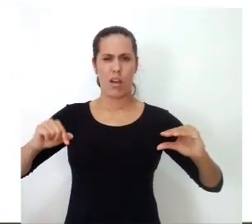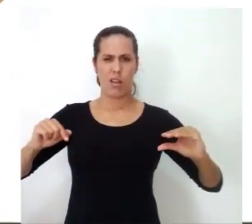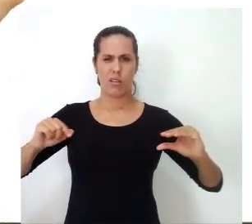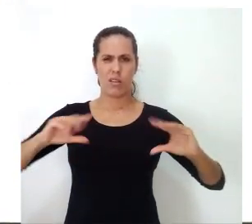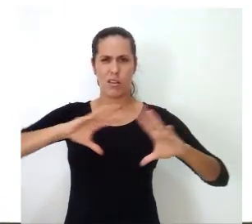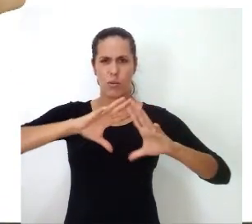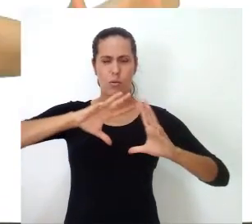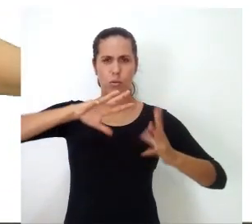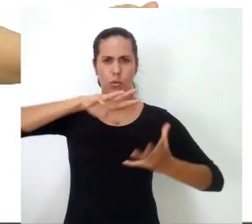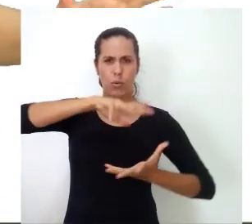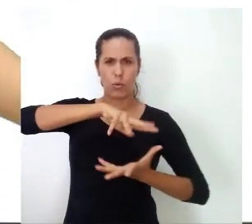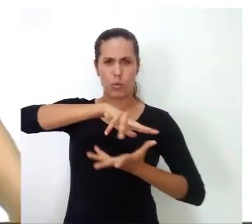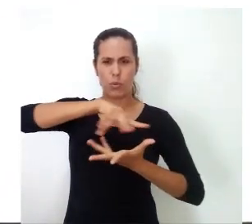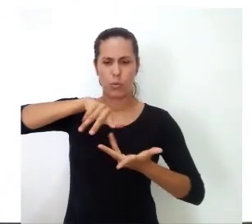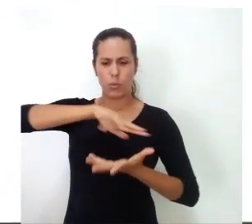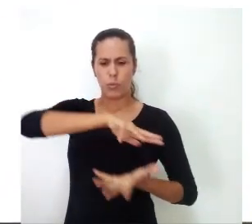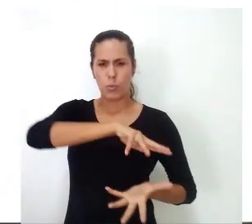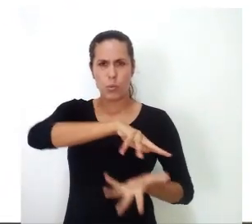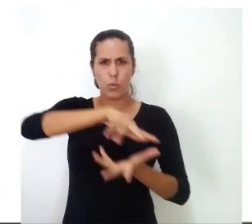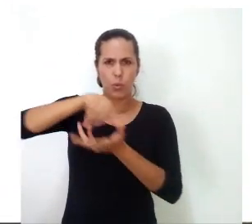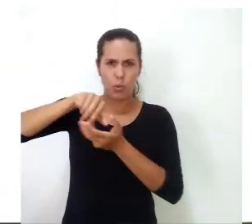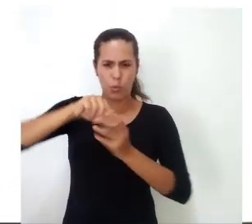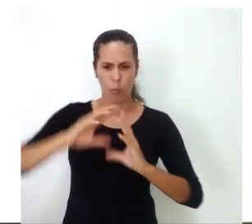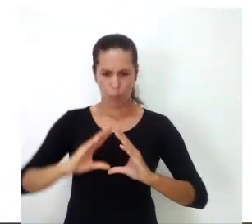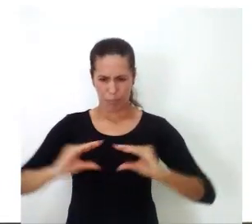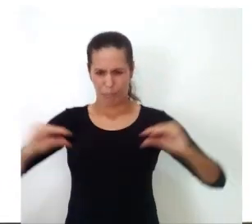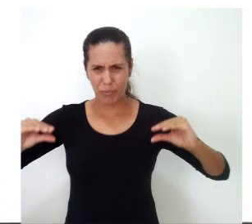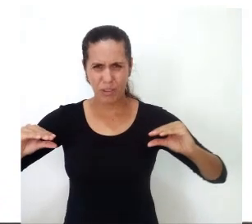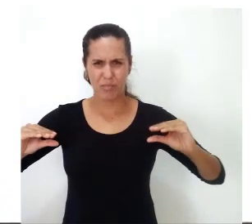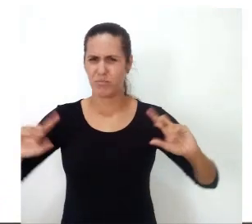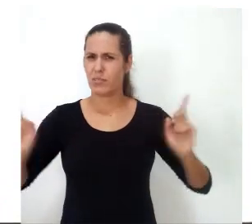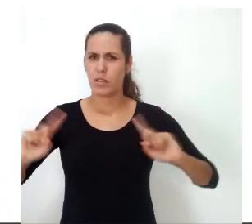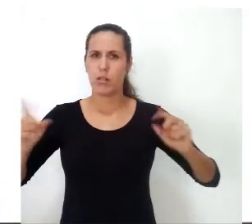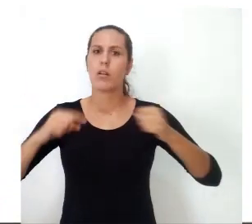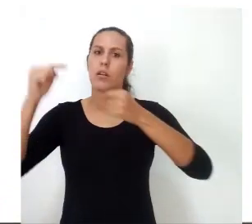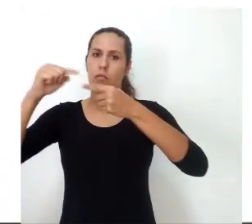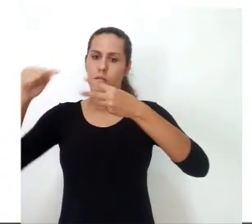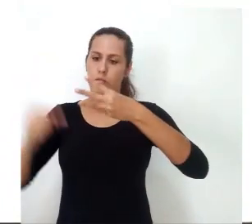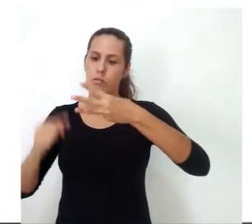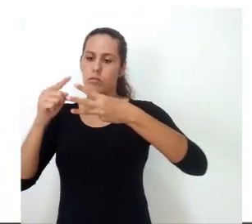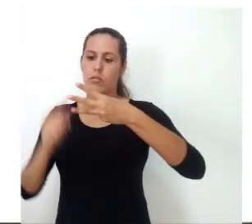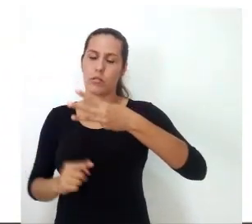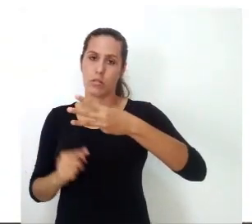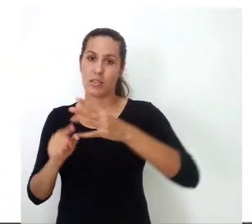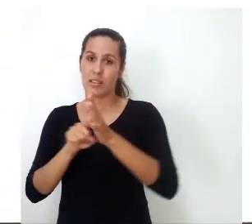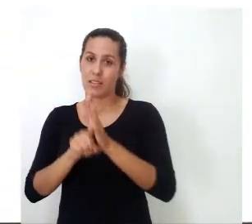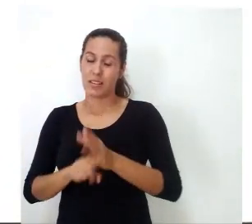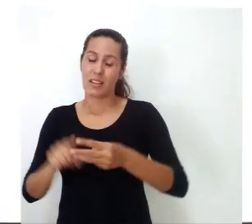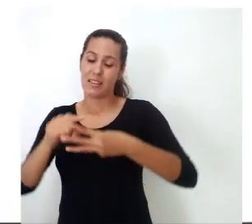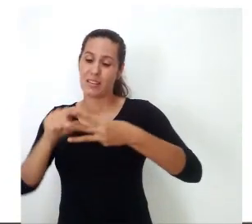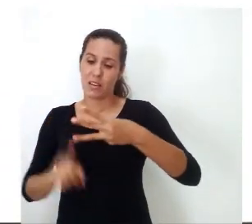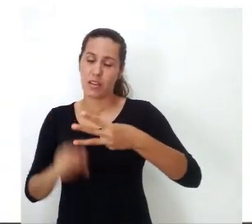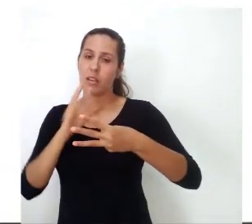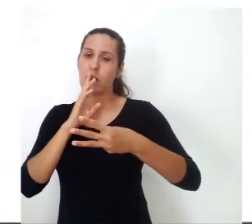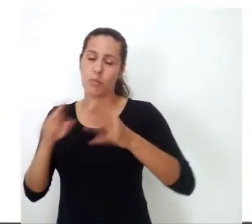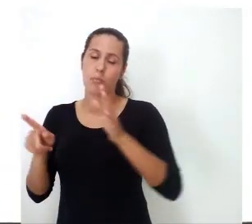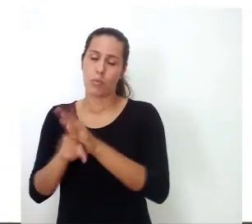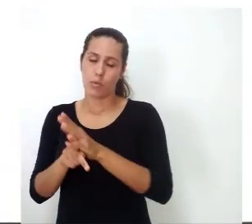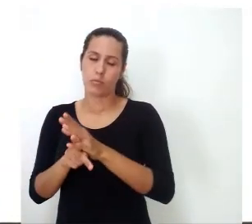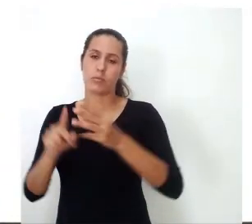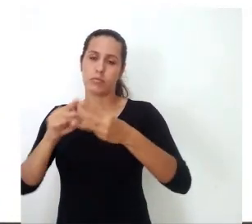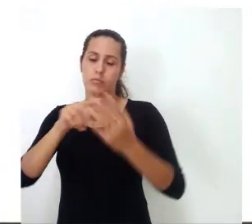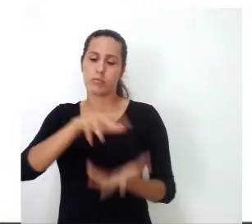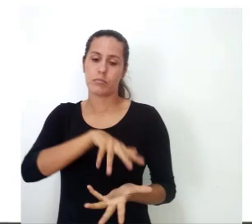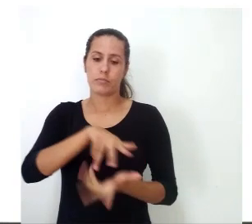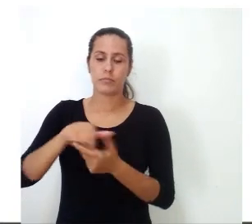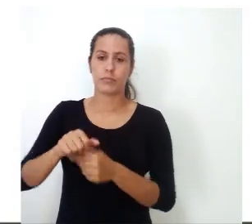Terra não é plana. E Dantas vai dar 3 motivos científicos que a Terra é uma esfera.